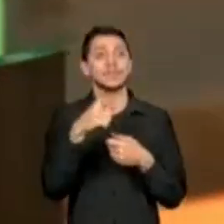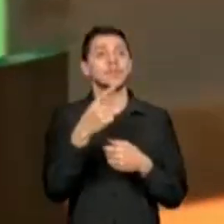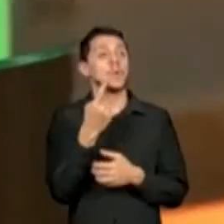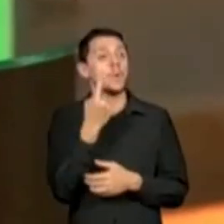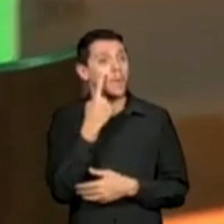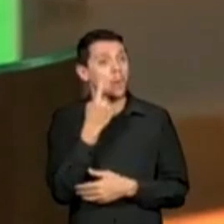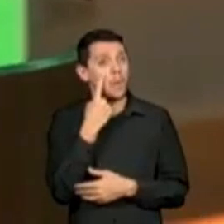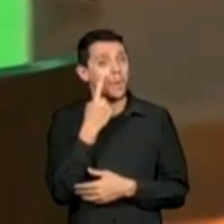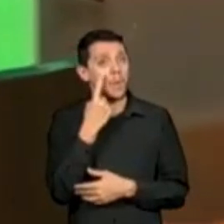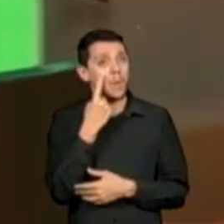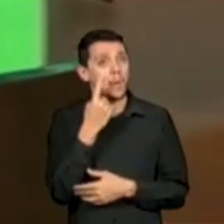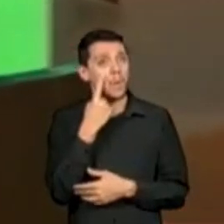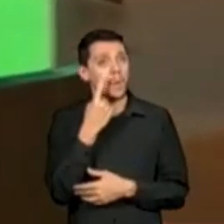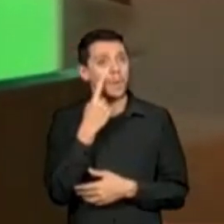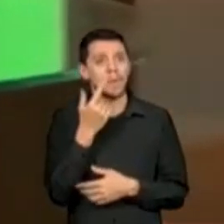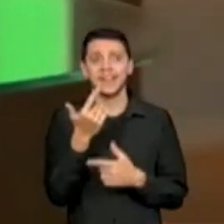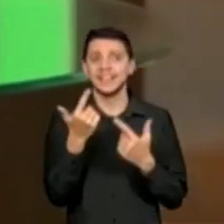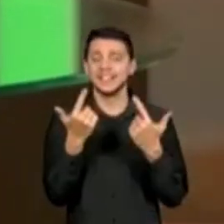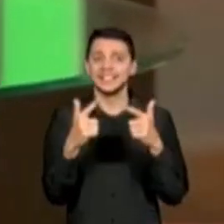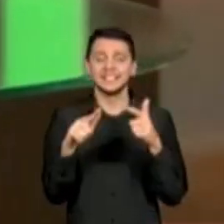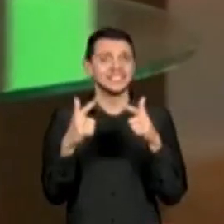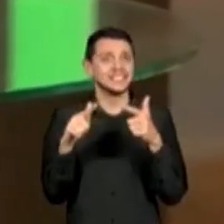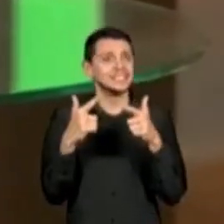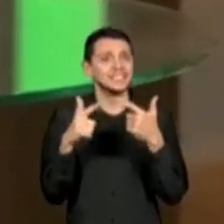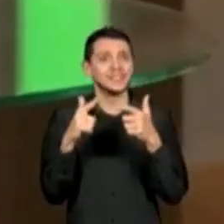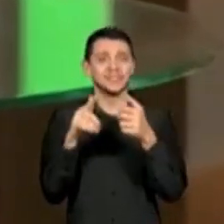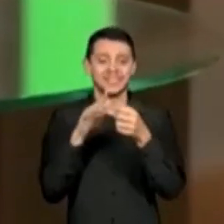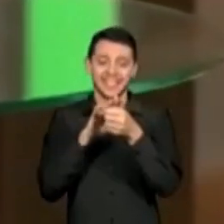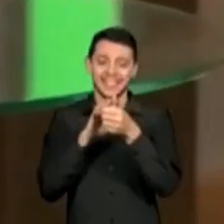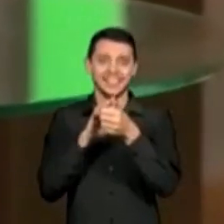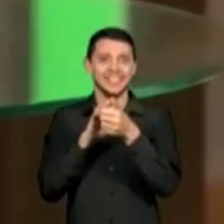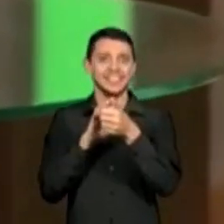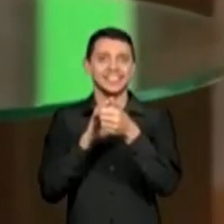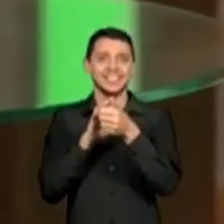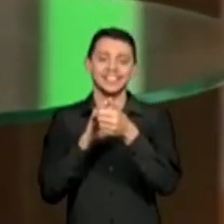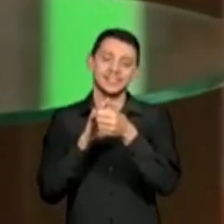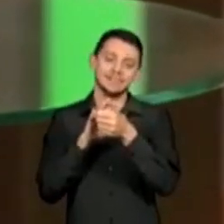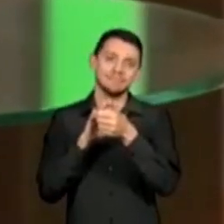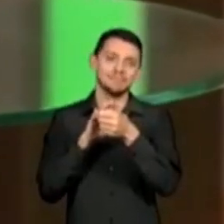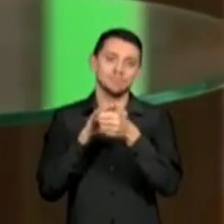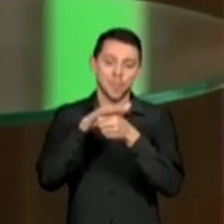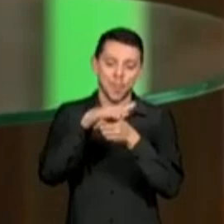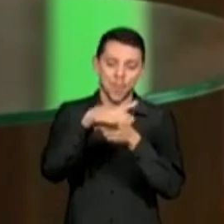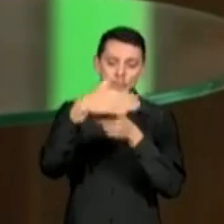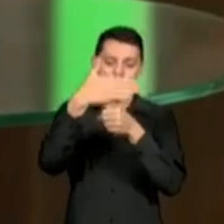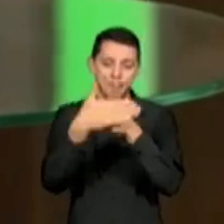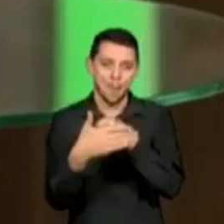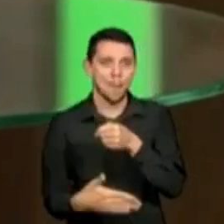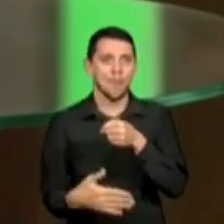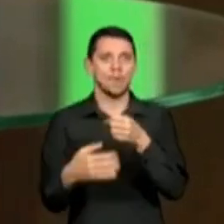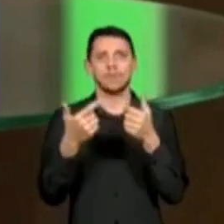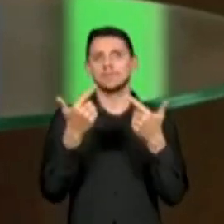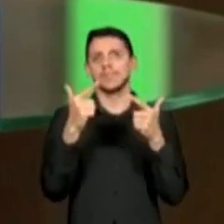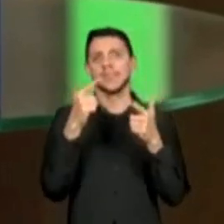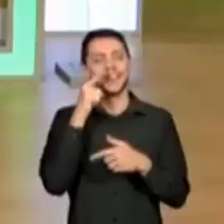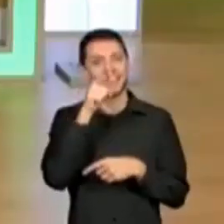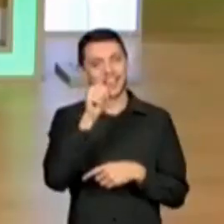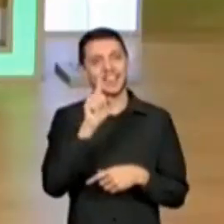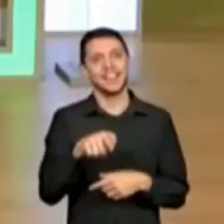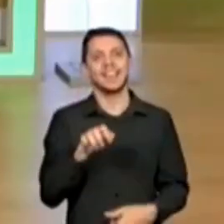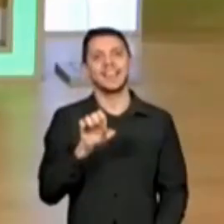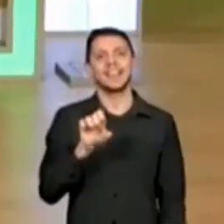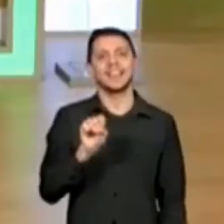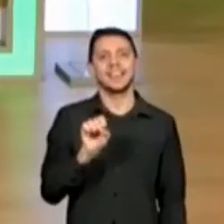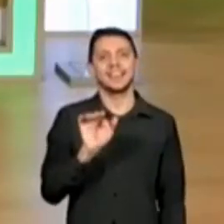Olha! Não possui lados retos. Aí, ó. Tá vendo? Essa é a esfera, certo? Muito bem.